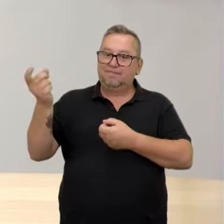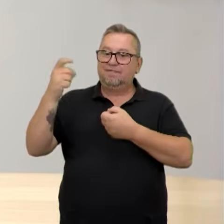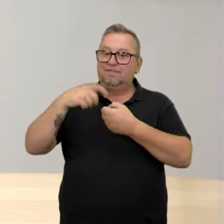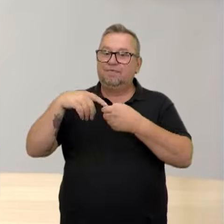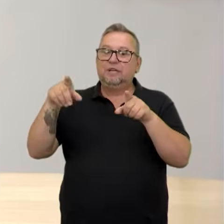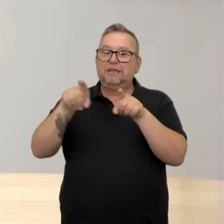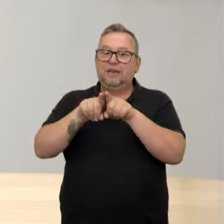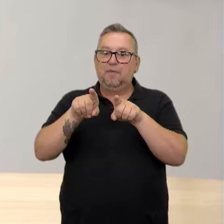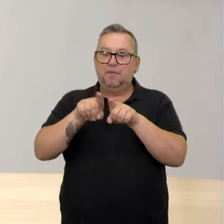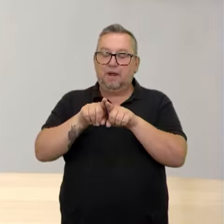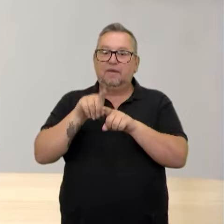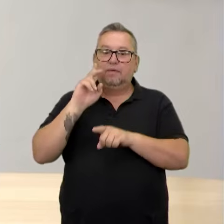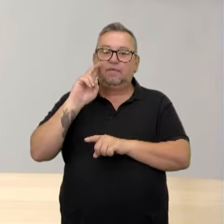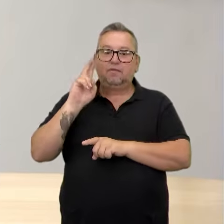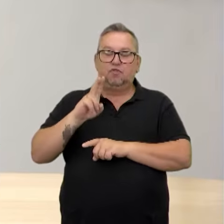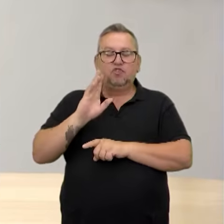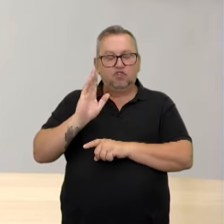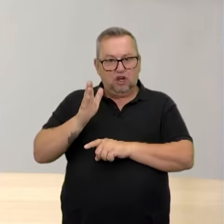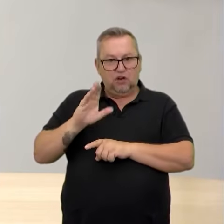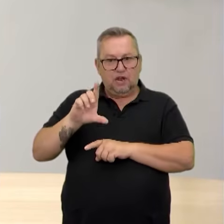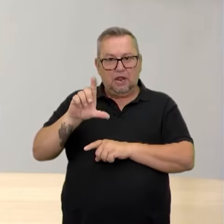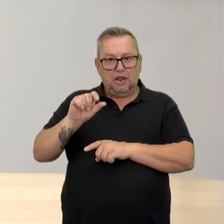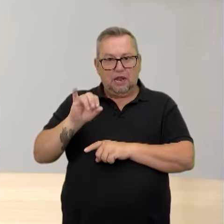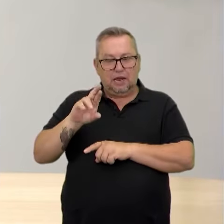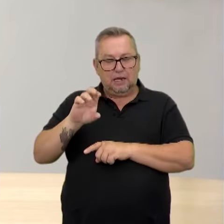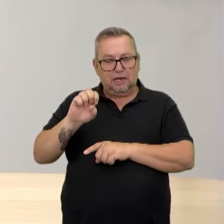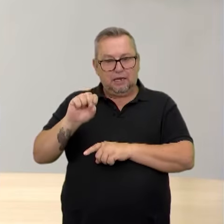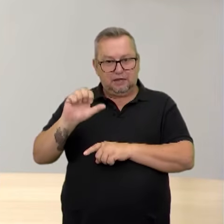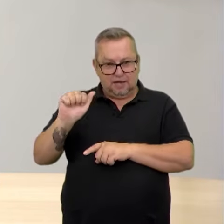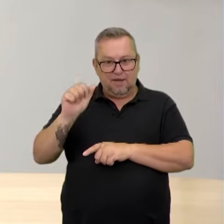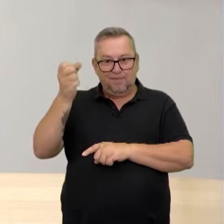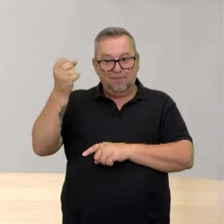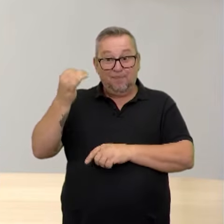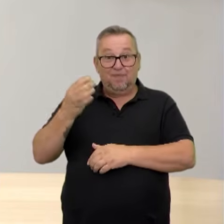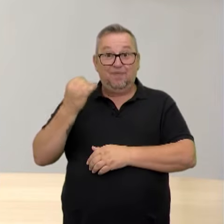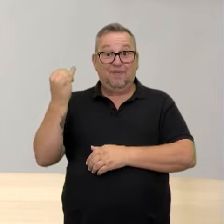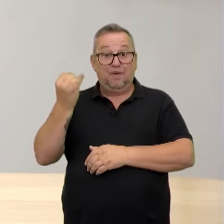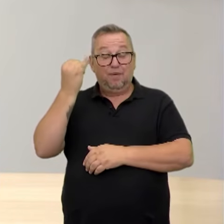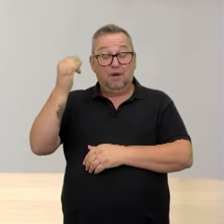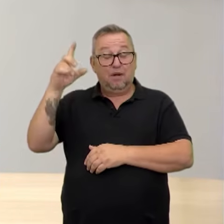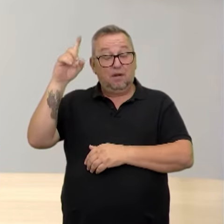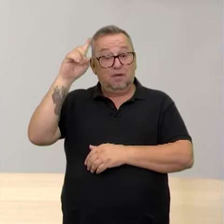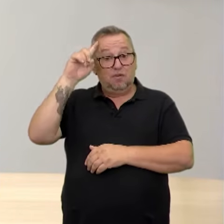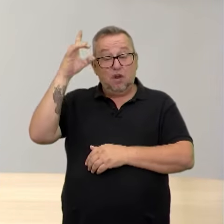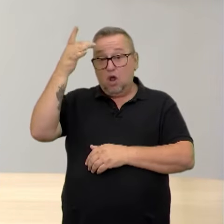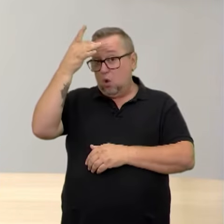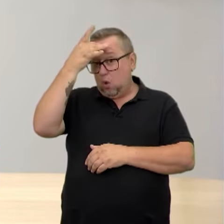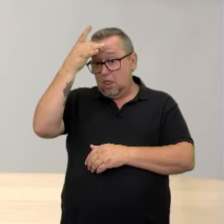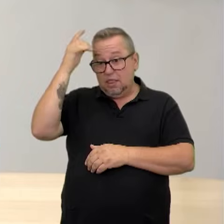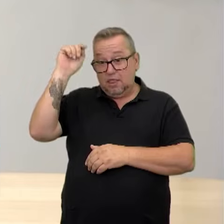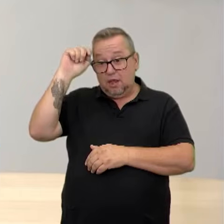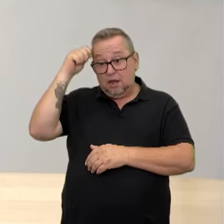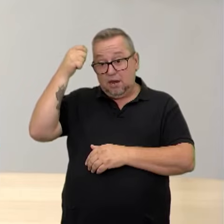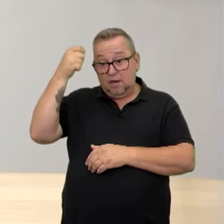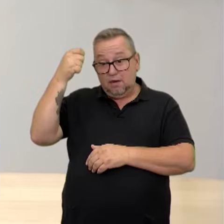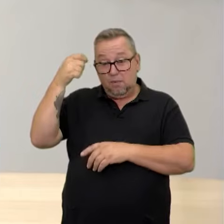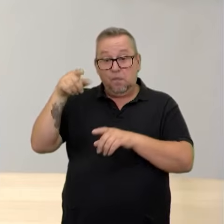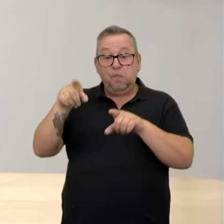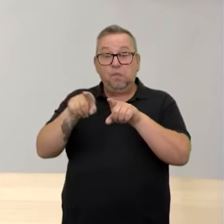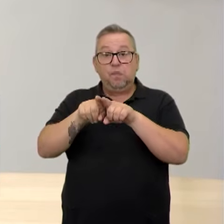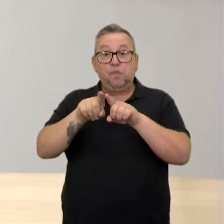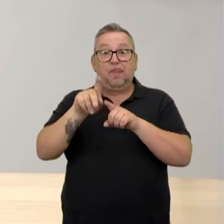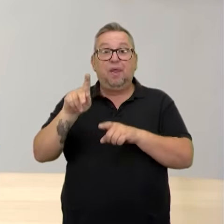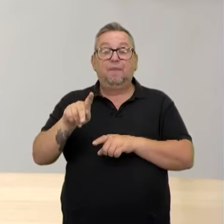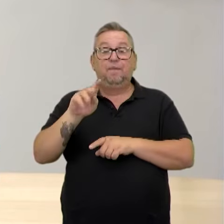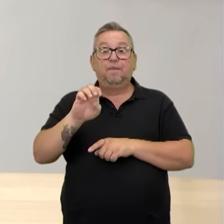Voltamos e olha só, já a Larissa vai falar, né, qual a importância do Dia da Consciência Negra. E aí, de antemão, eu gostaria que a